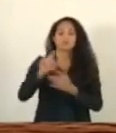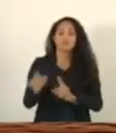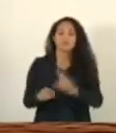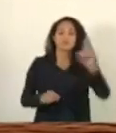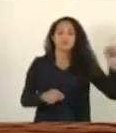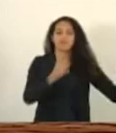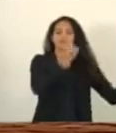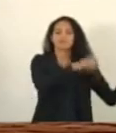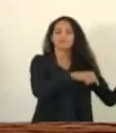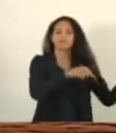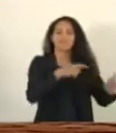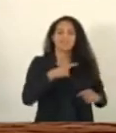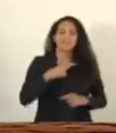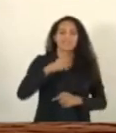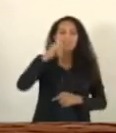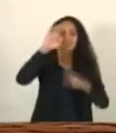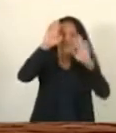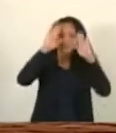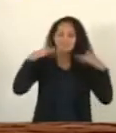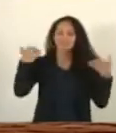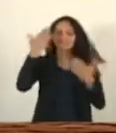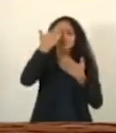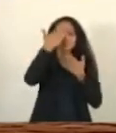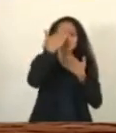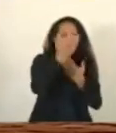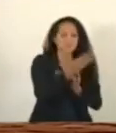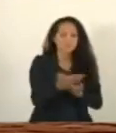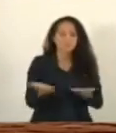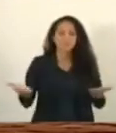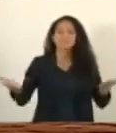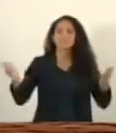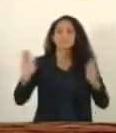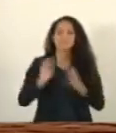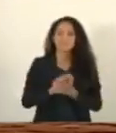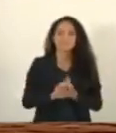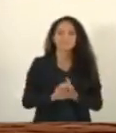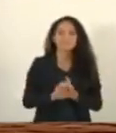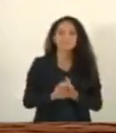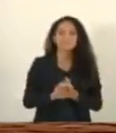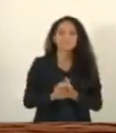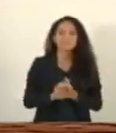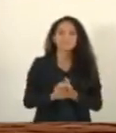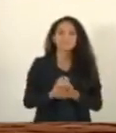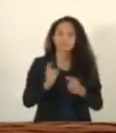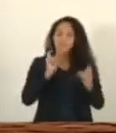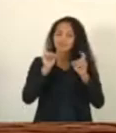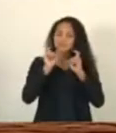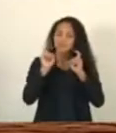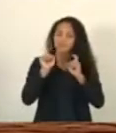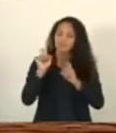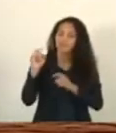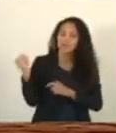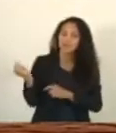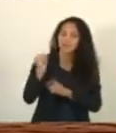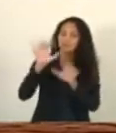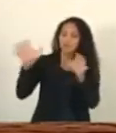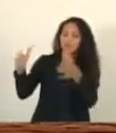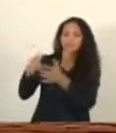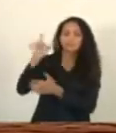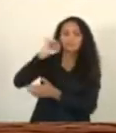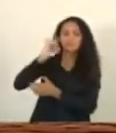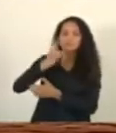ali, obrigado, transmitindo a sessão. É muito importante para a comunidade